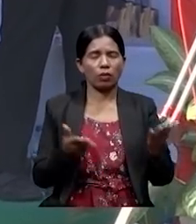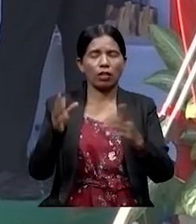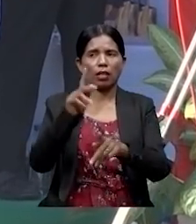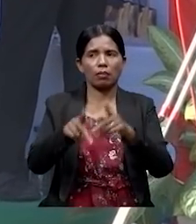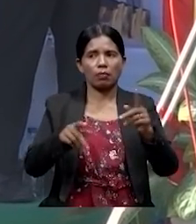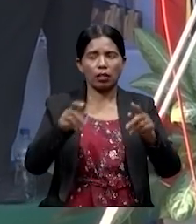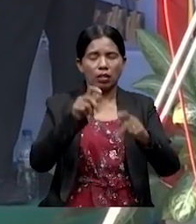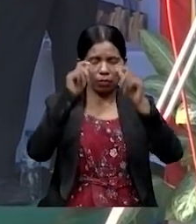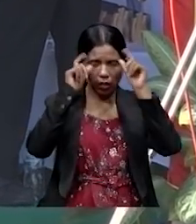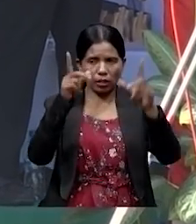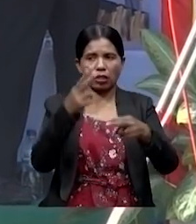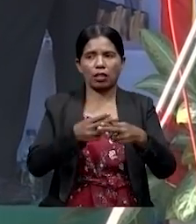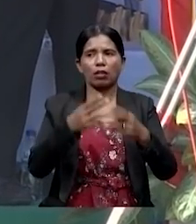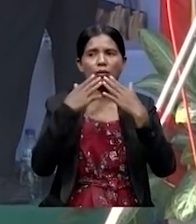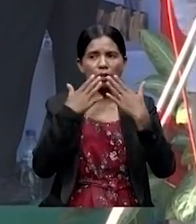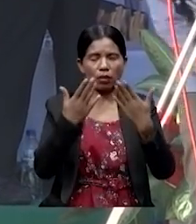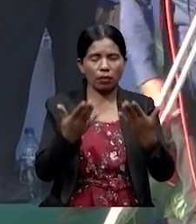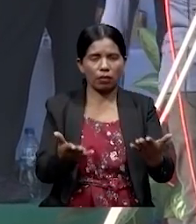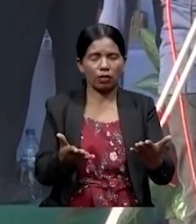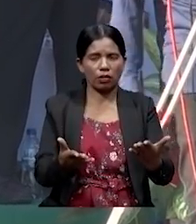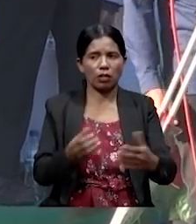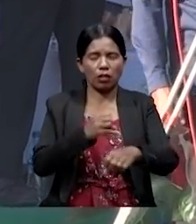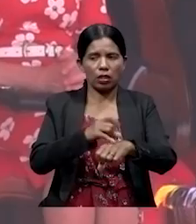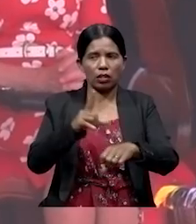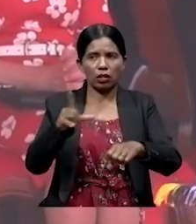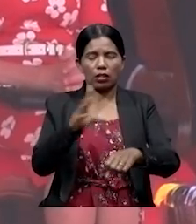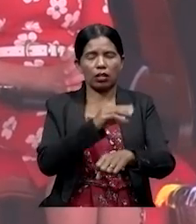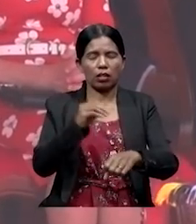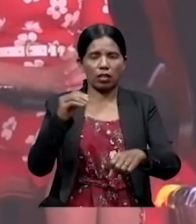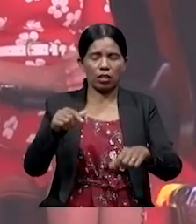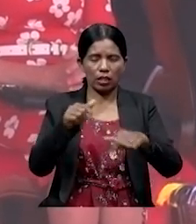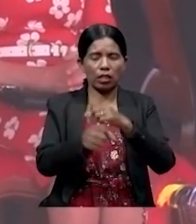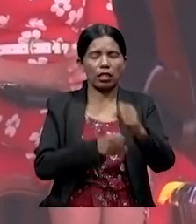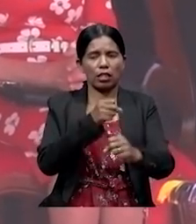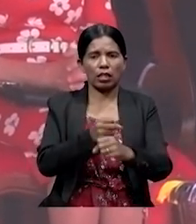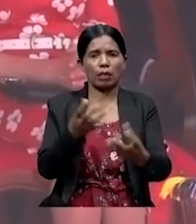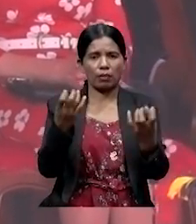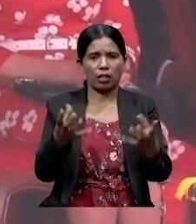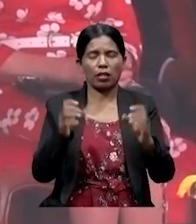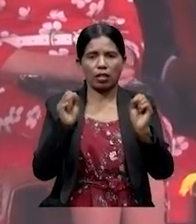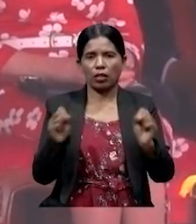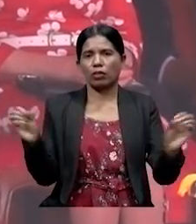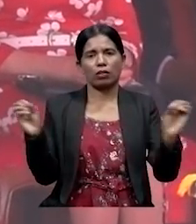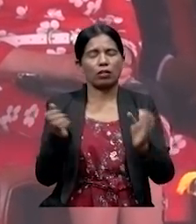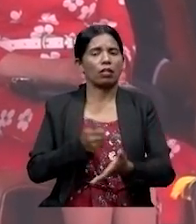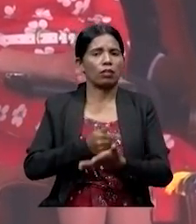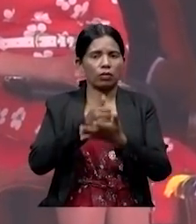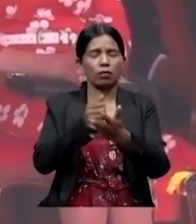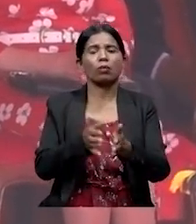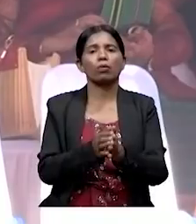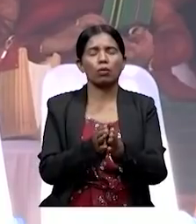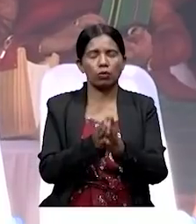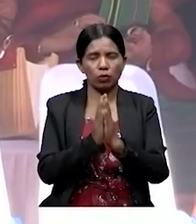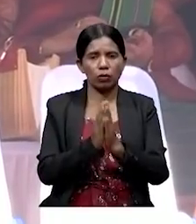nye naran, agradece ba solidariedade internacional, nebe iha tinan barak nye laran, Laos luta deit, maibe husi